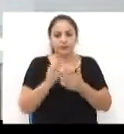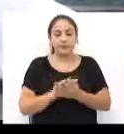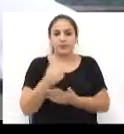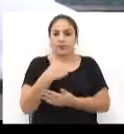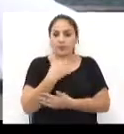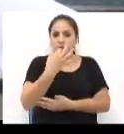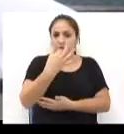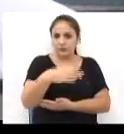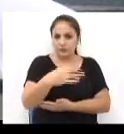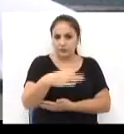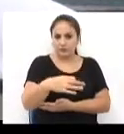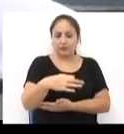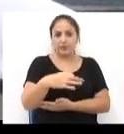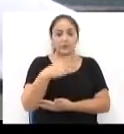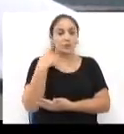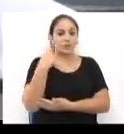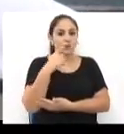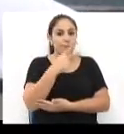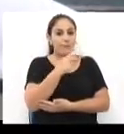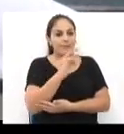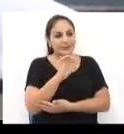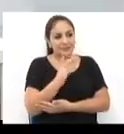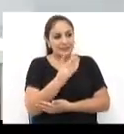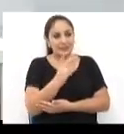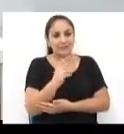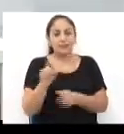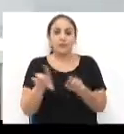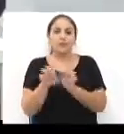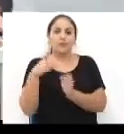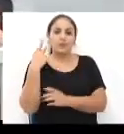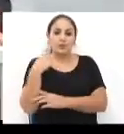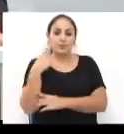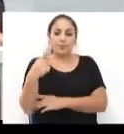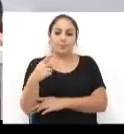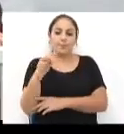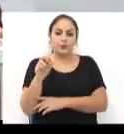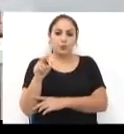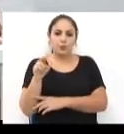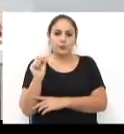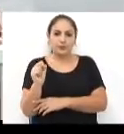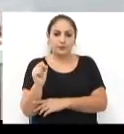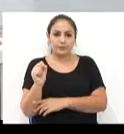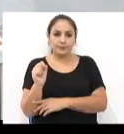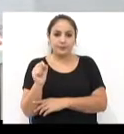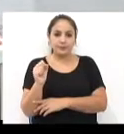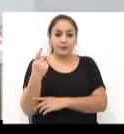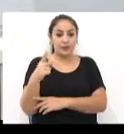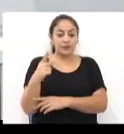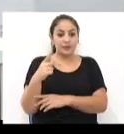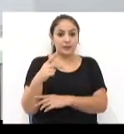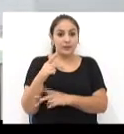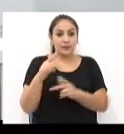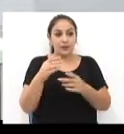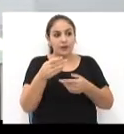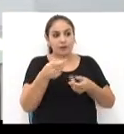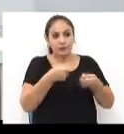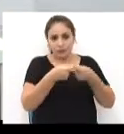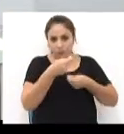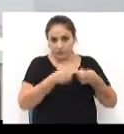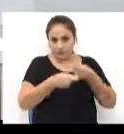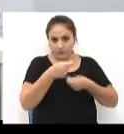Tenho a certeza, vereador Patrick e vereador Patucci, que essa negociação ela será